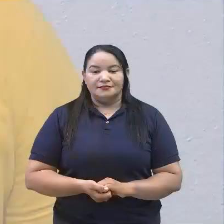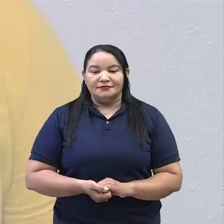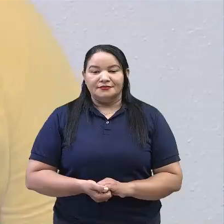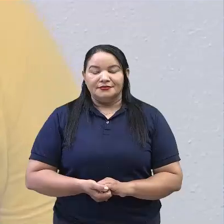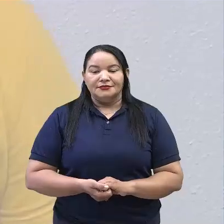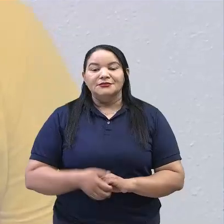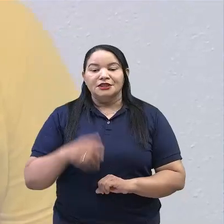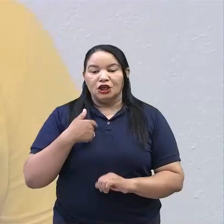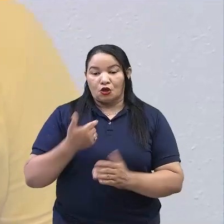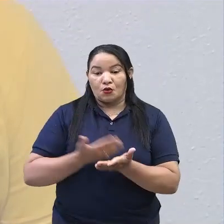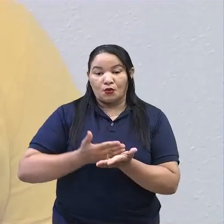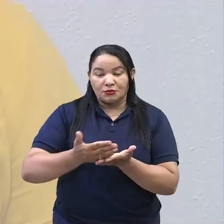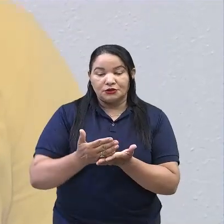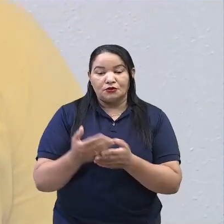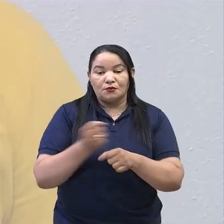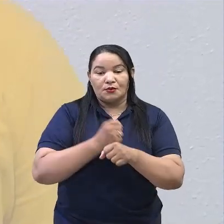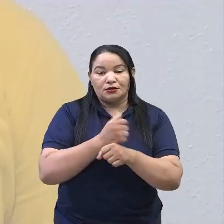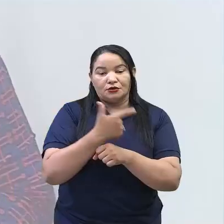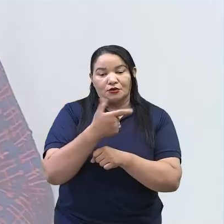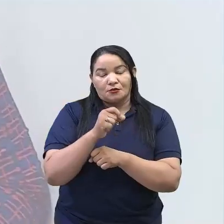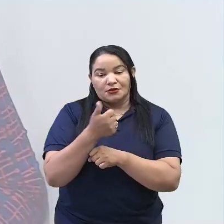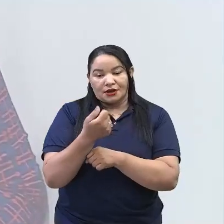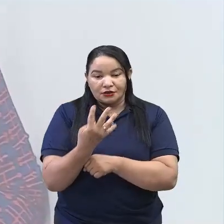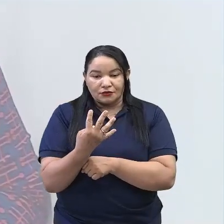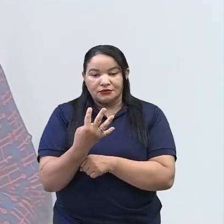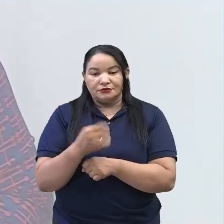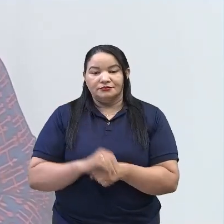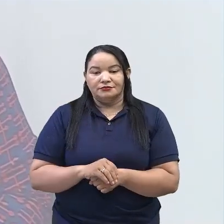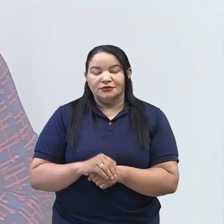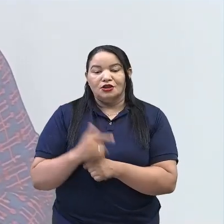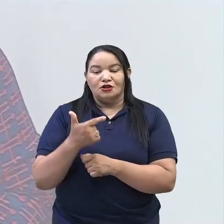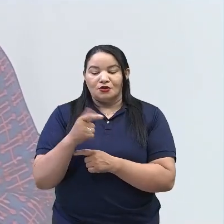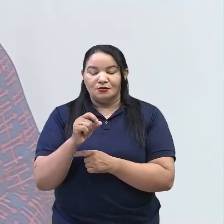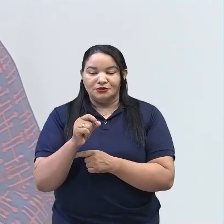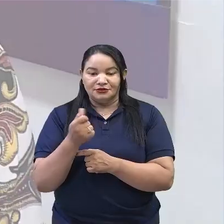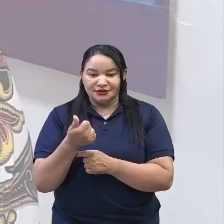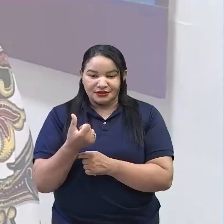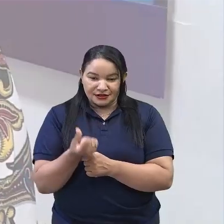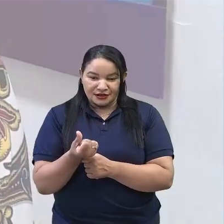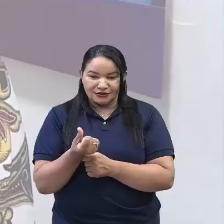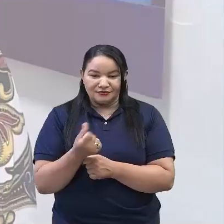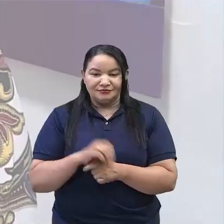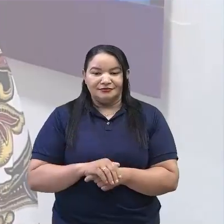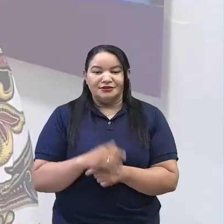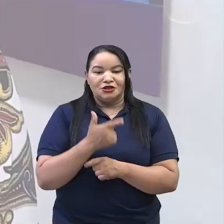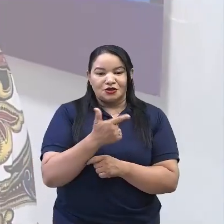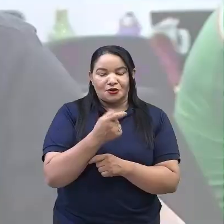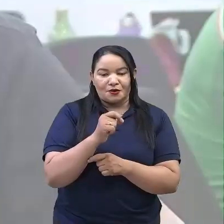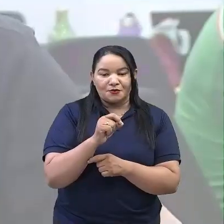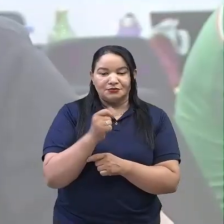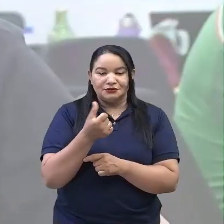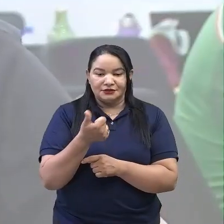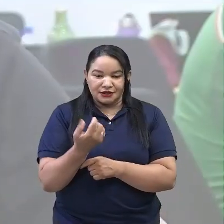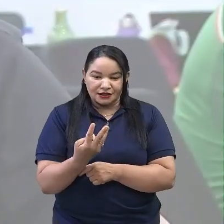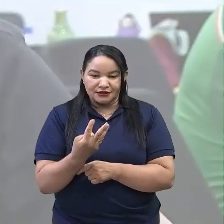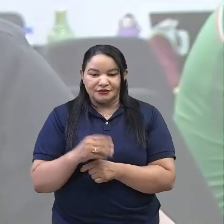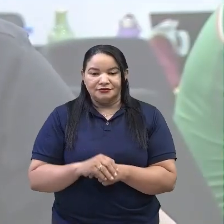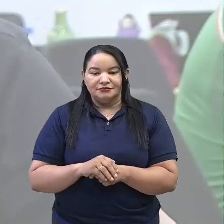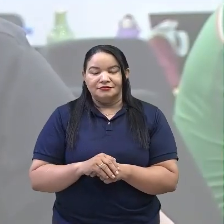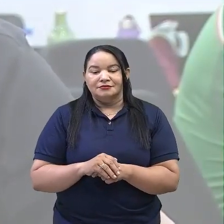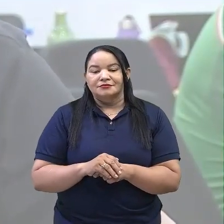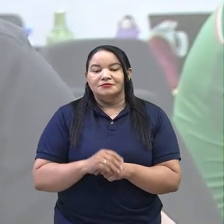Eu entrei aqui em 2014. Em 2016. Em 2013. Março